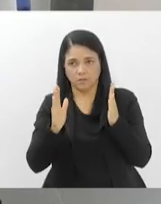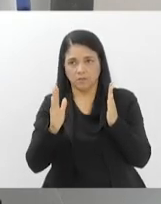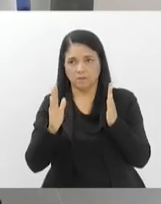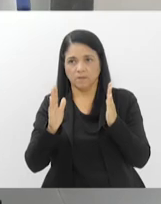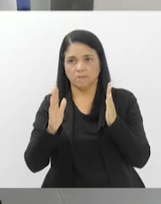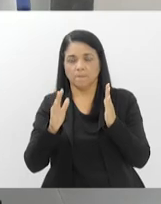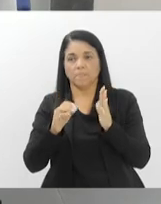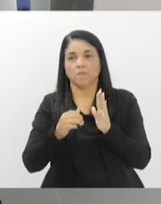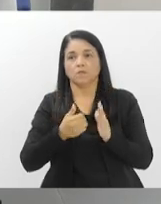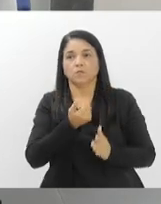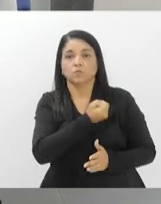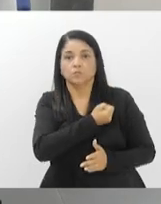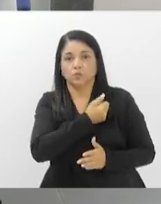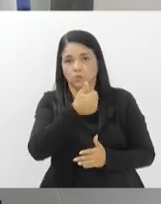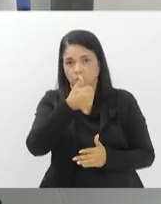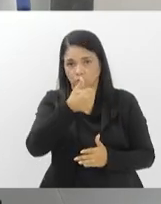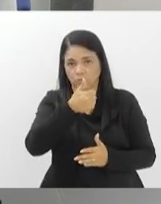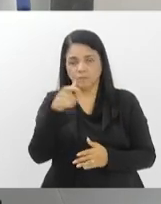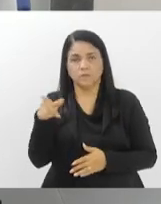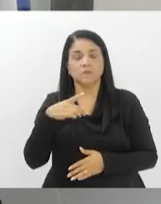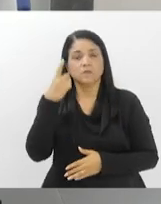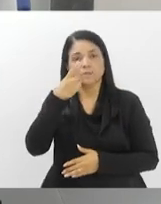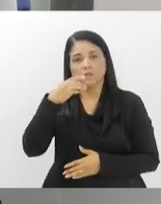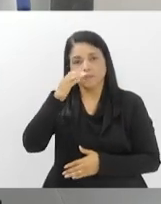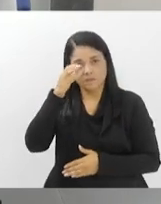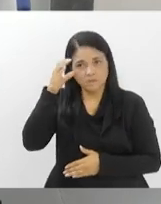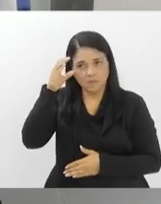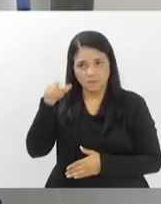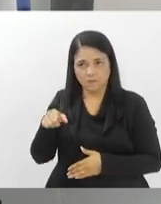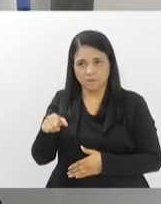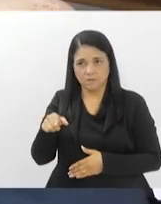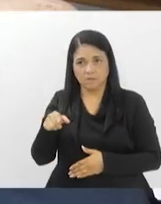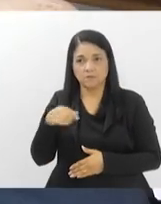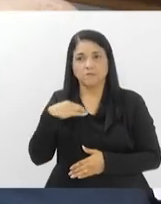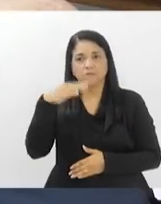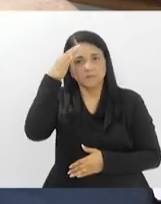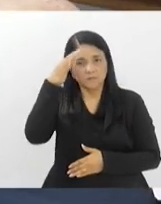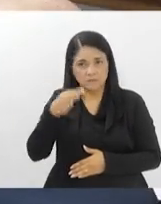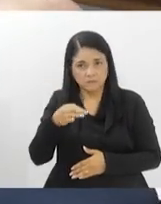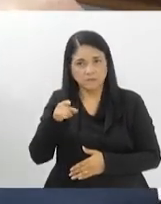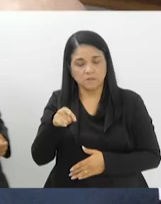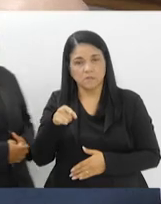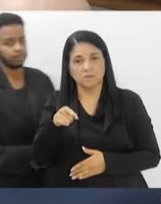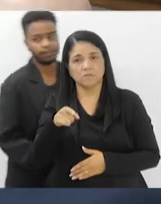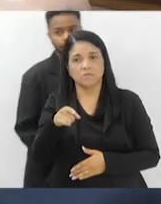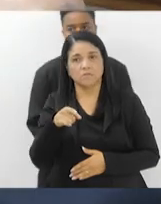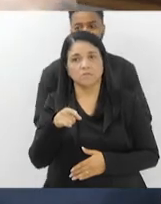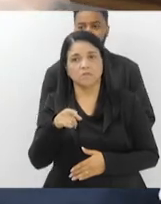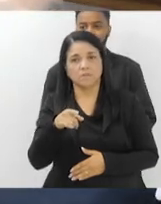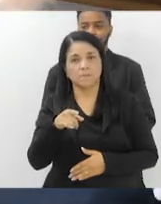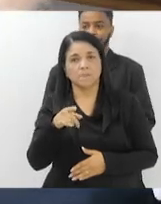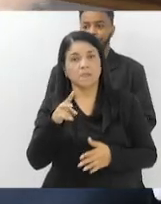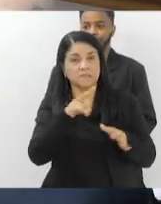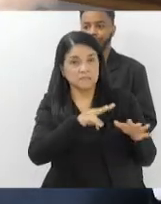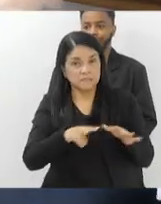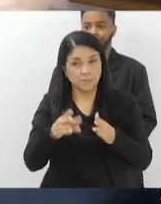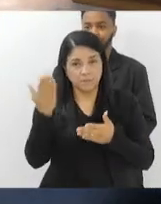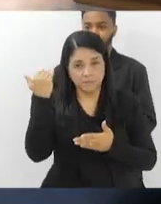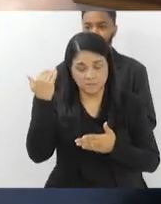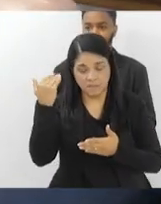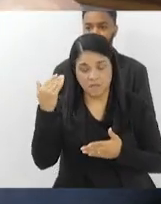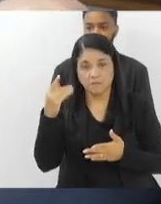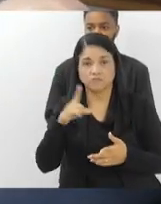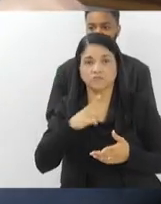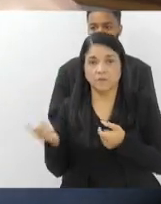E o item 1 também. Deputada Célia. Se Vossa Excelência entender oportuno, porque já é semana passada não, nós tivemos